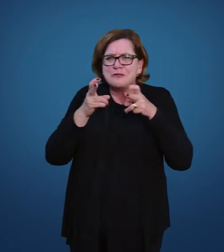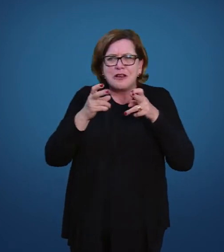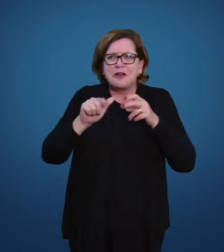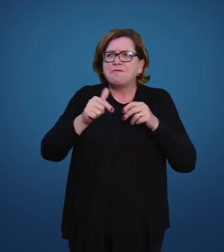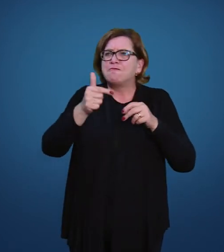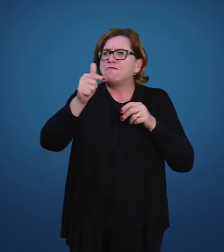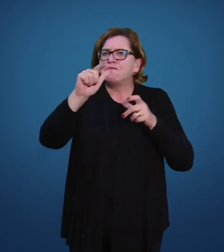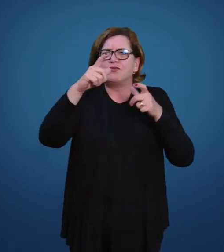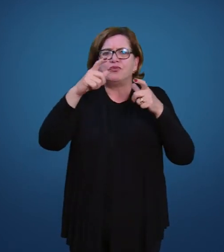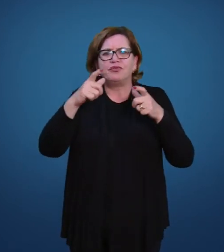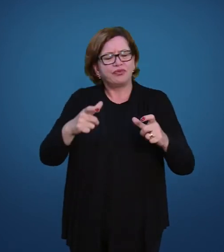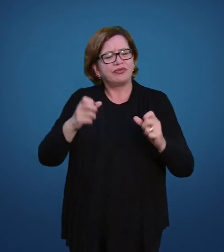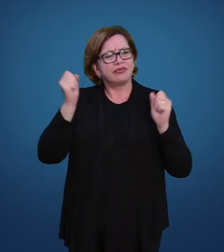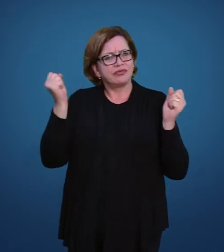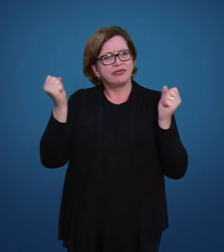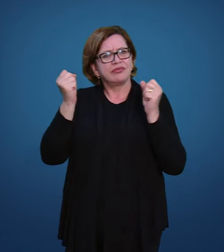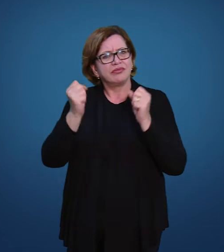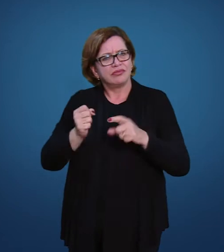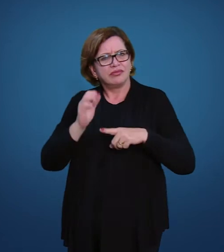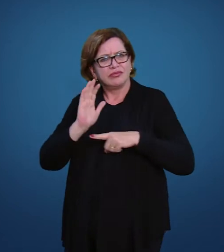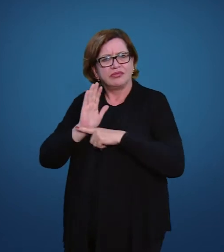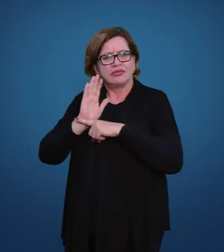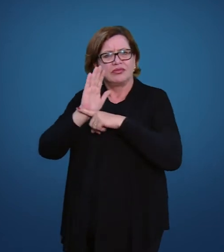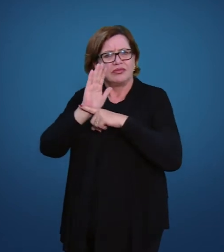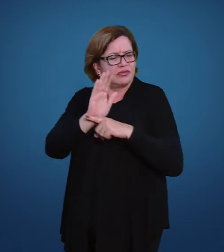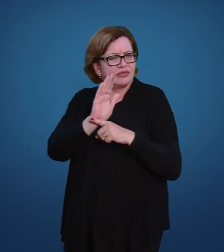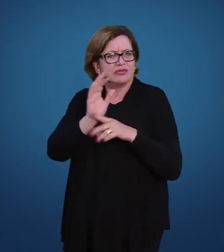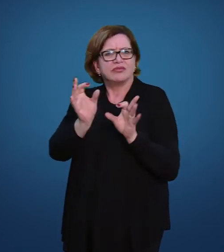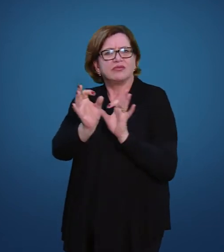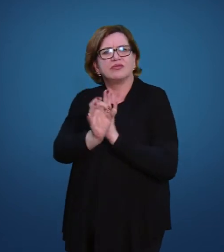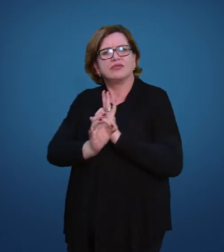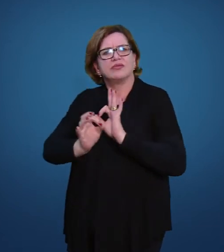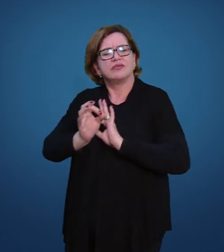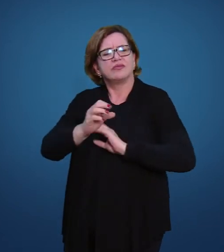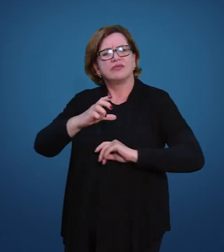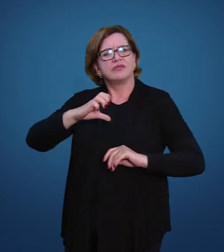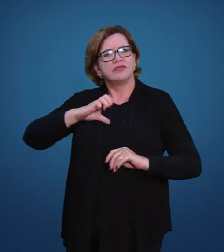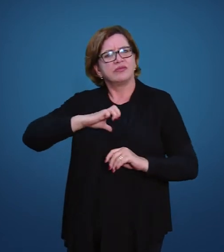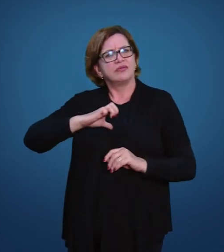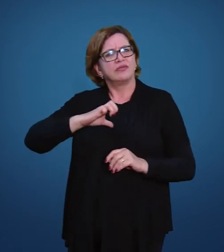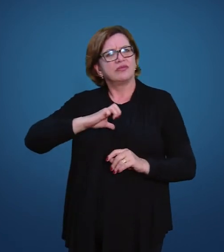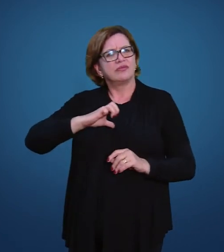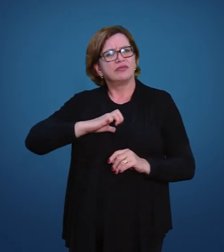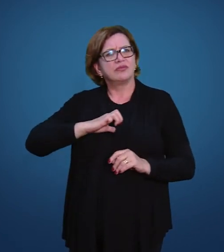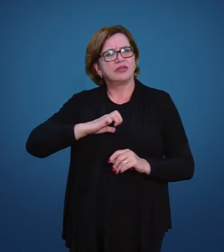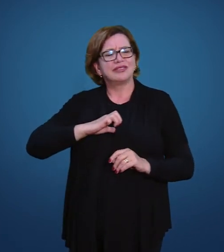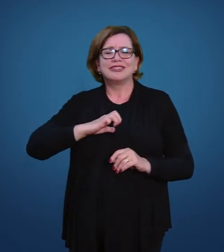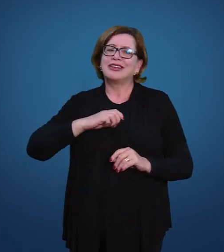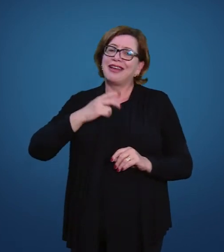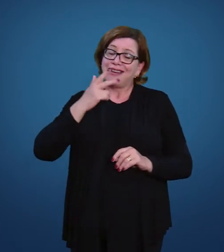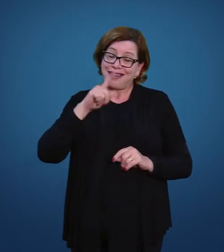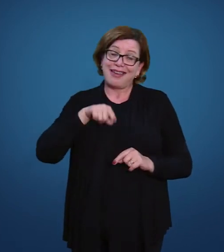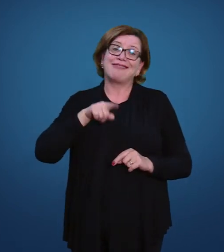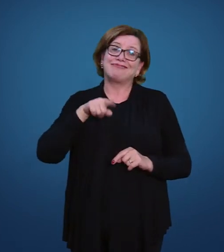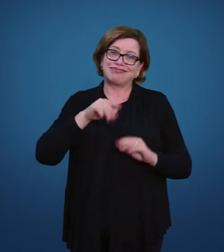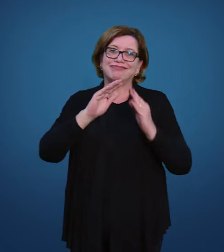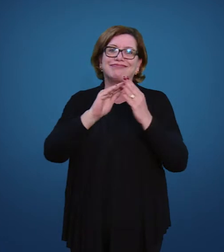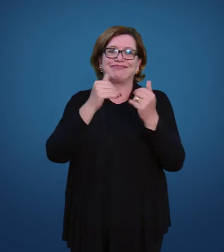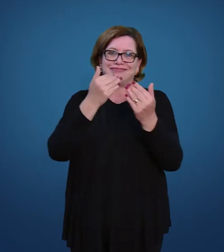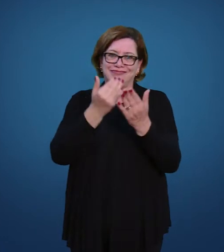possa trazer esse preparo para uma postura ética que não seja a instituição